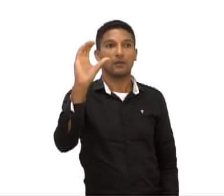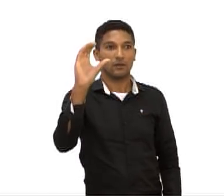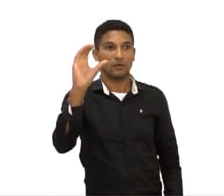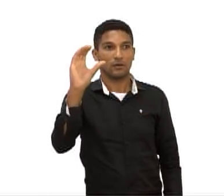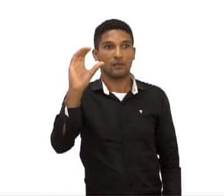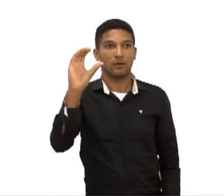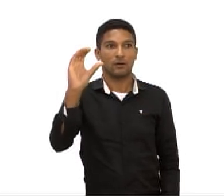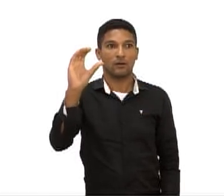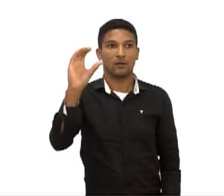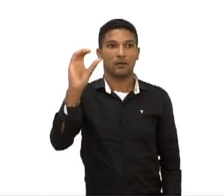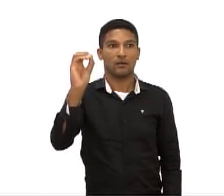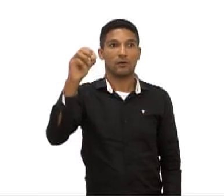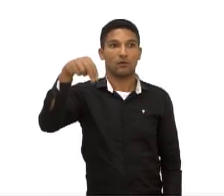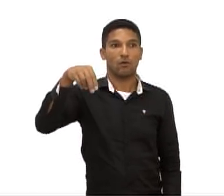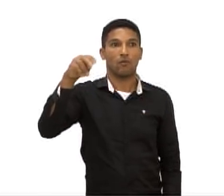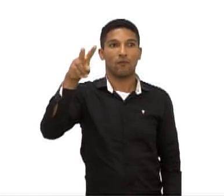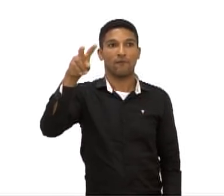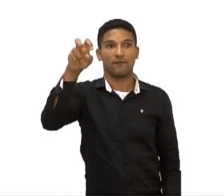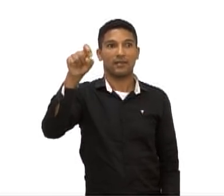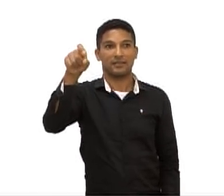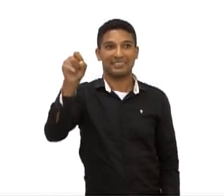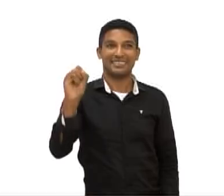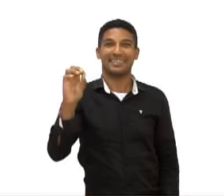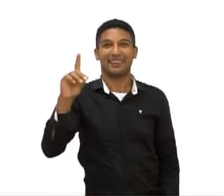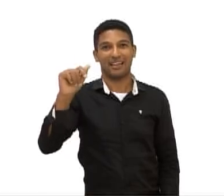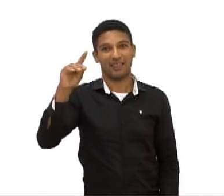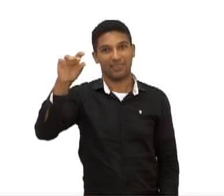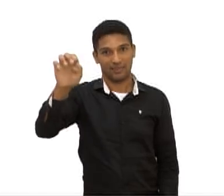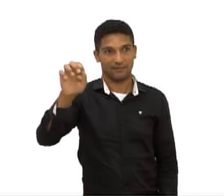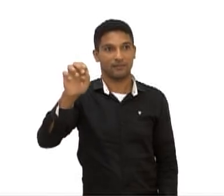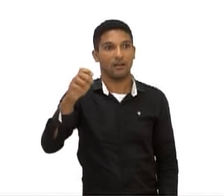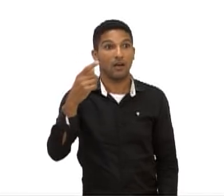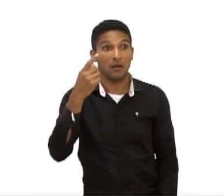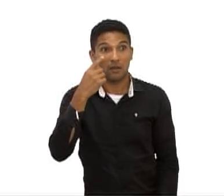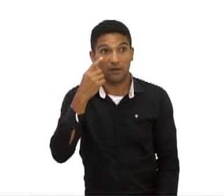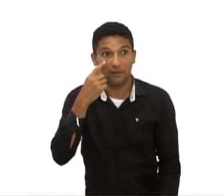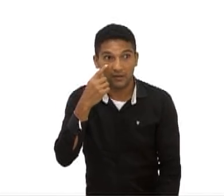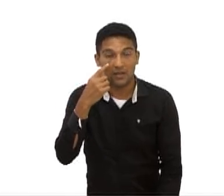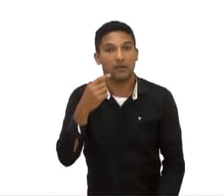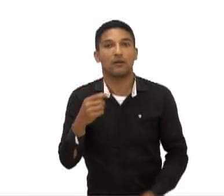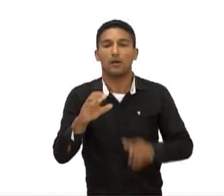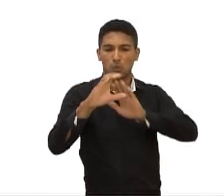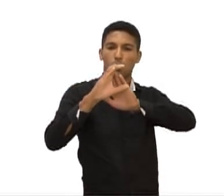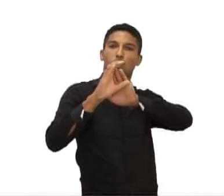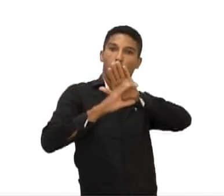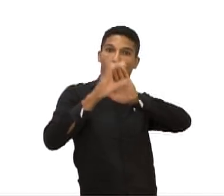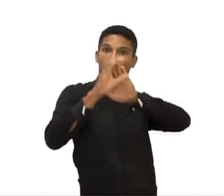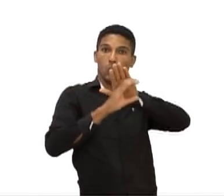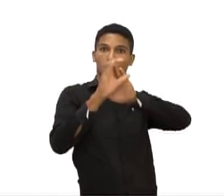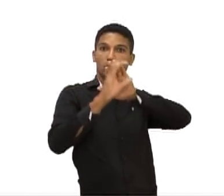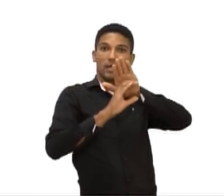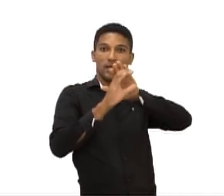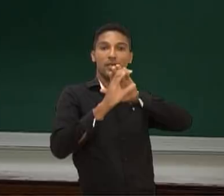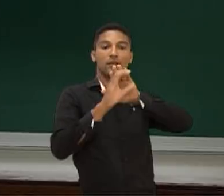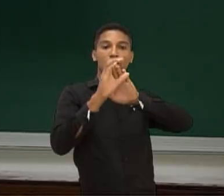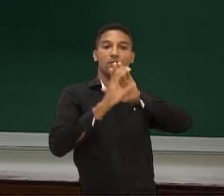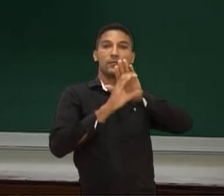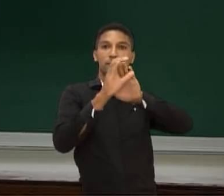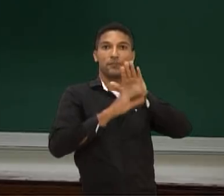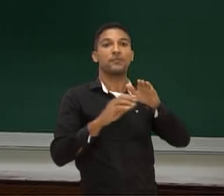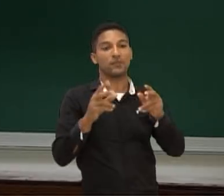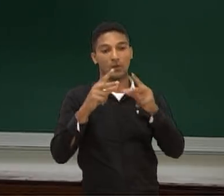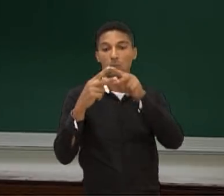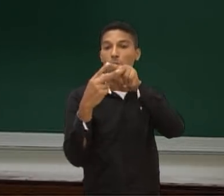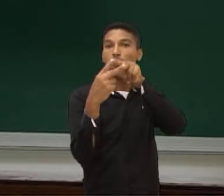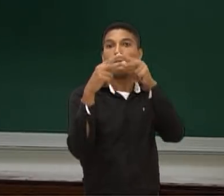também nós podemos falar aí não convexidade, beleza? Então, nós vamos classificar esses polígonos